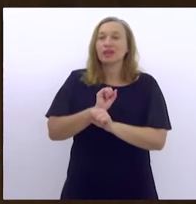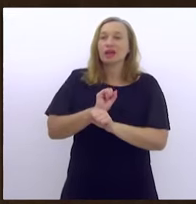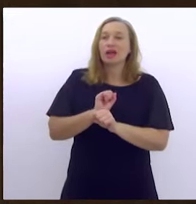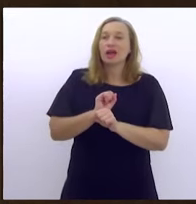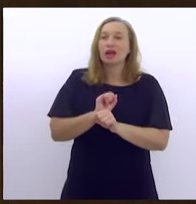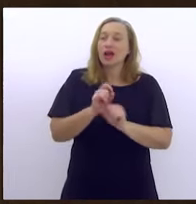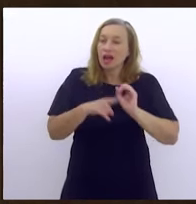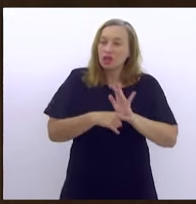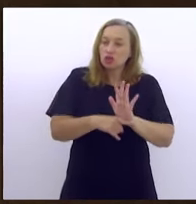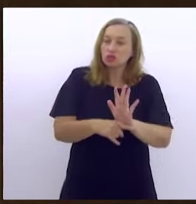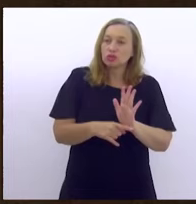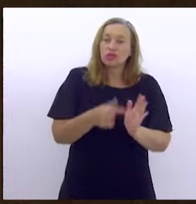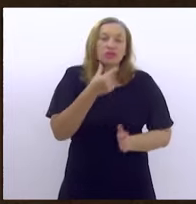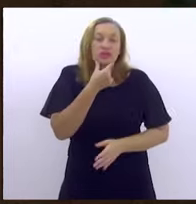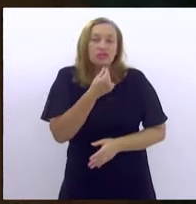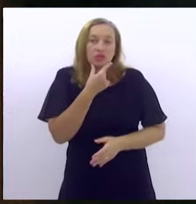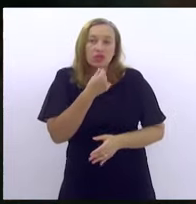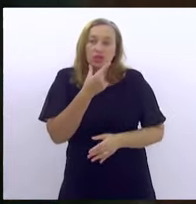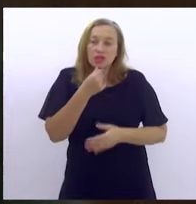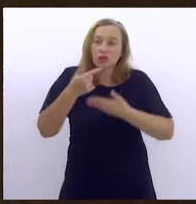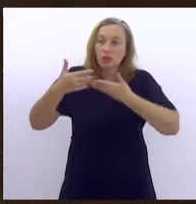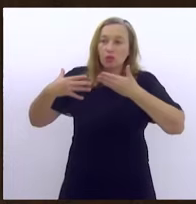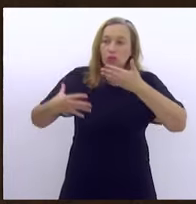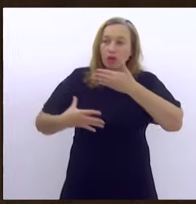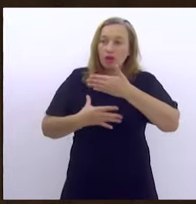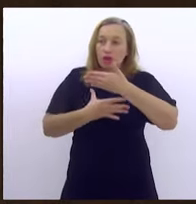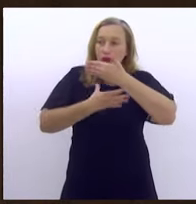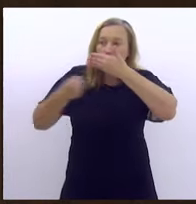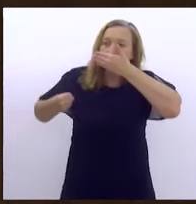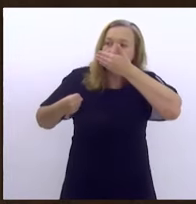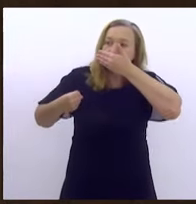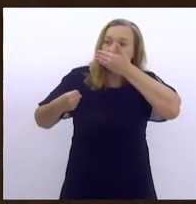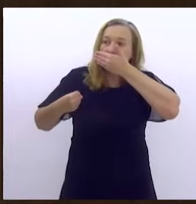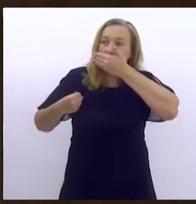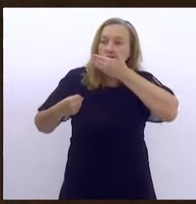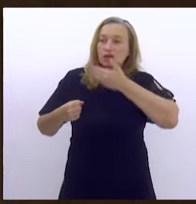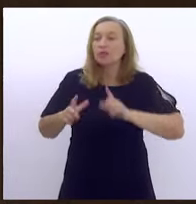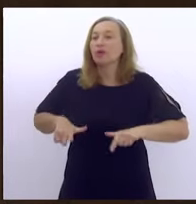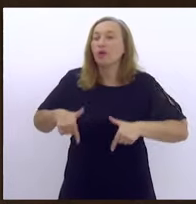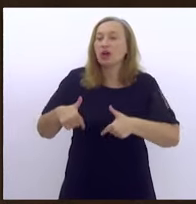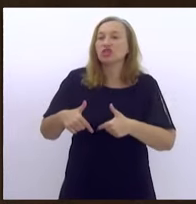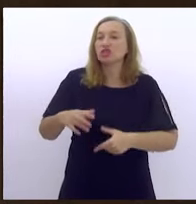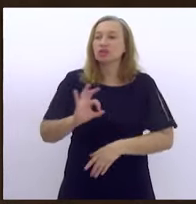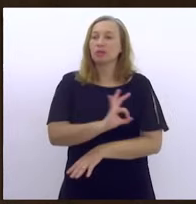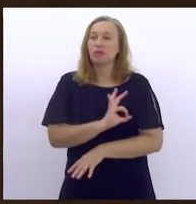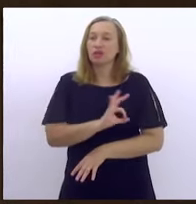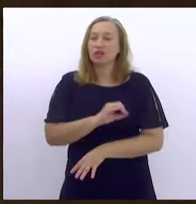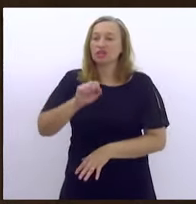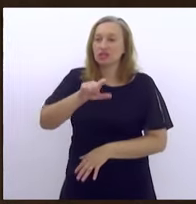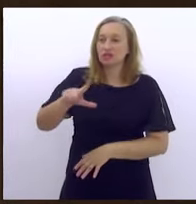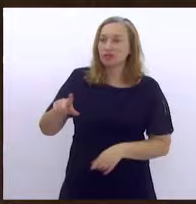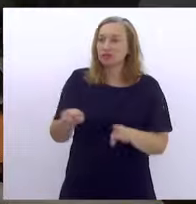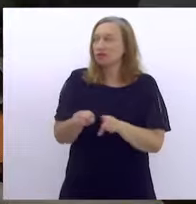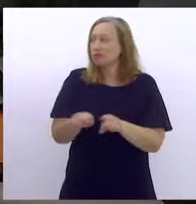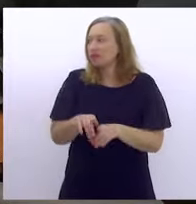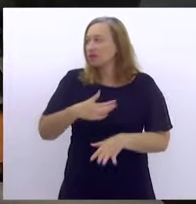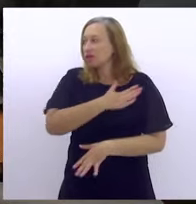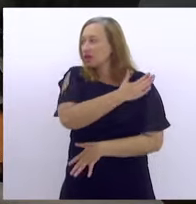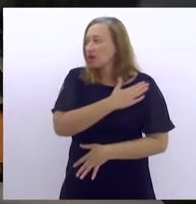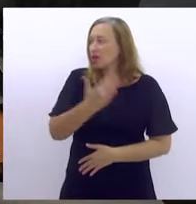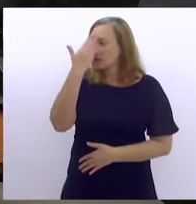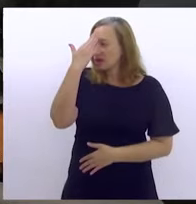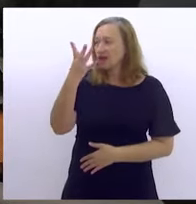dessa menina que foi sequestrada e pela ação da nossa Polícia Civil e Militar. Muito obrigado. Obrigado, deputado